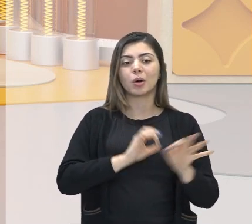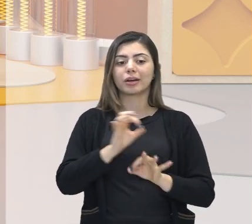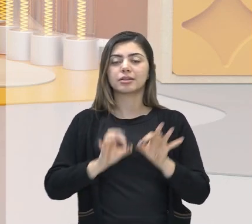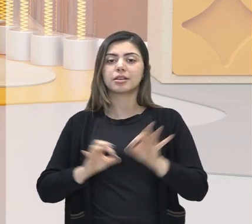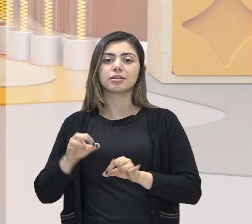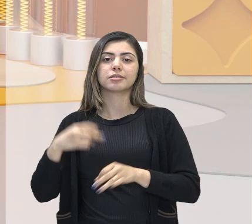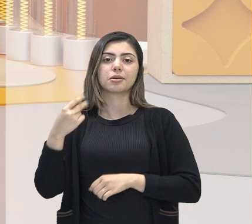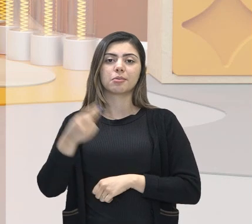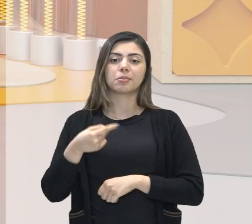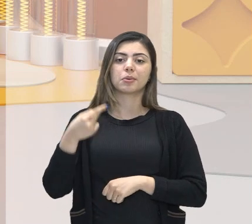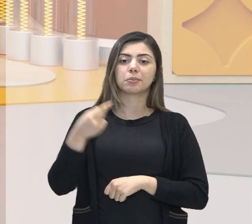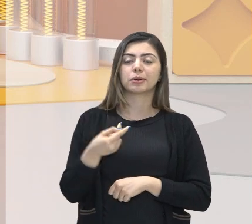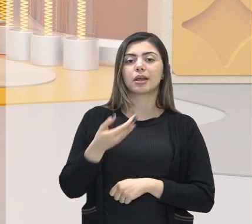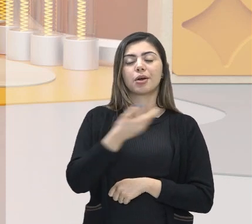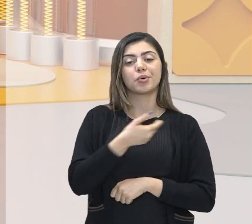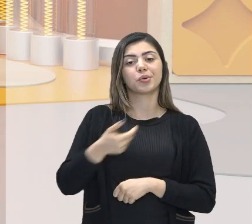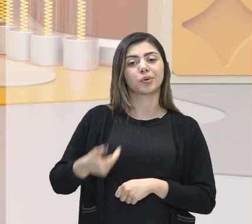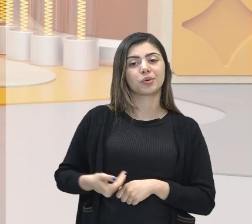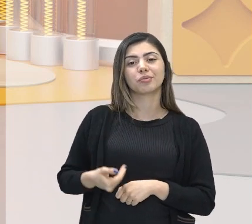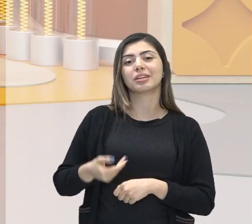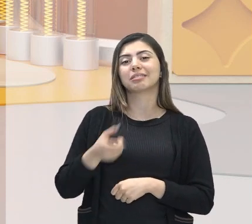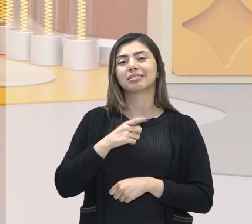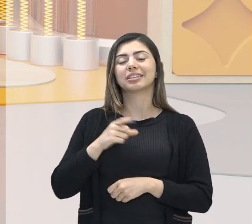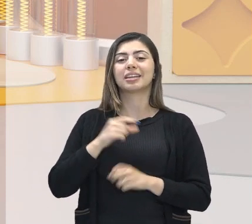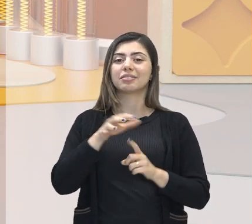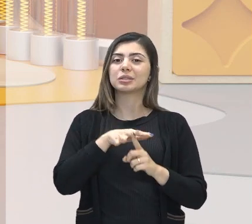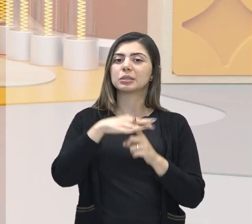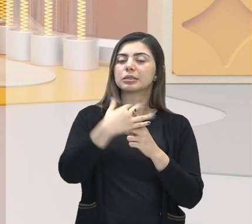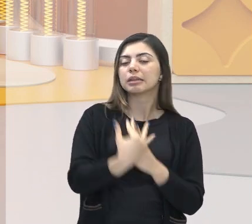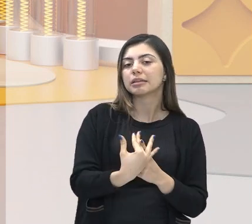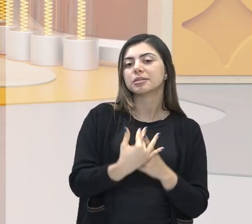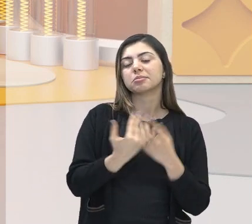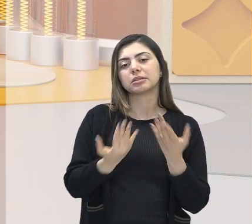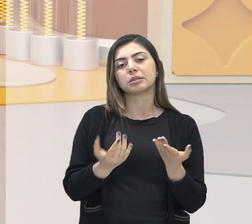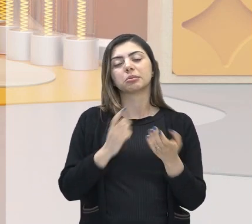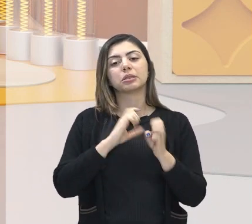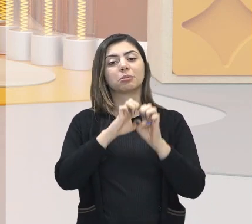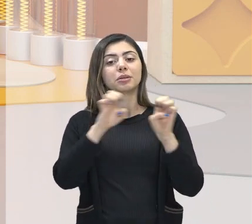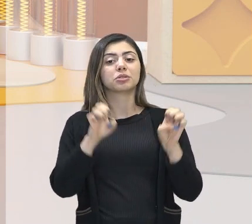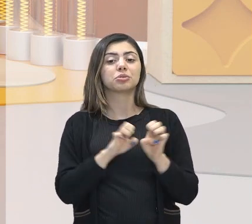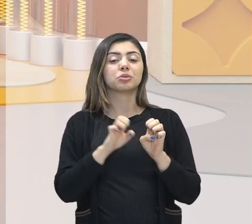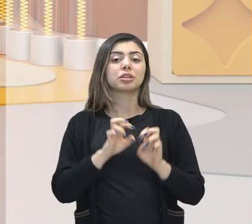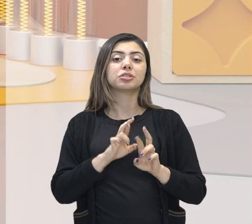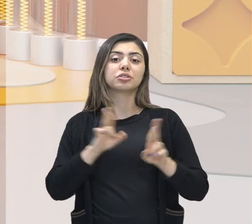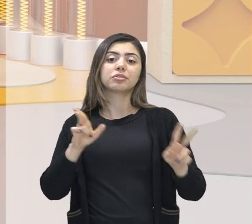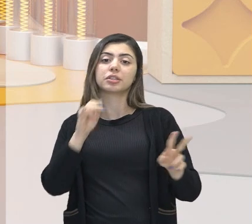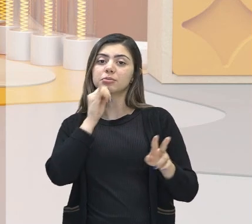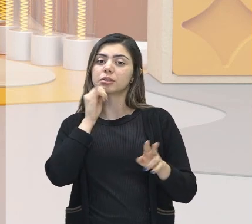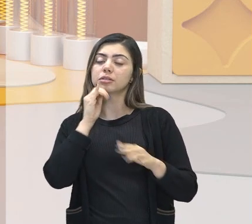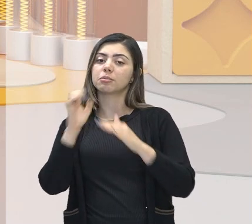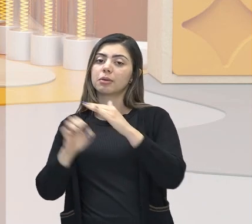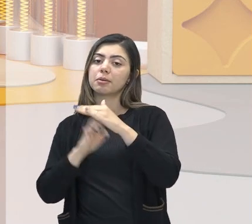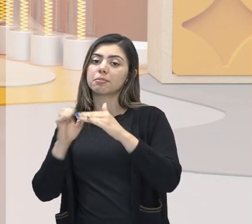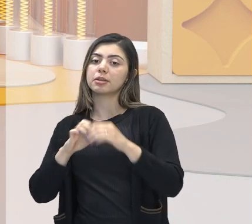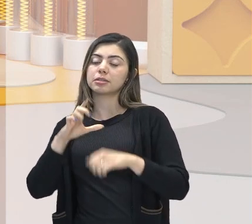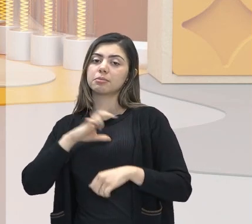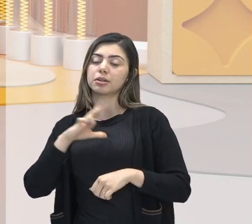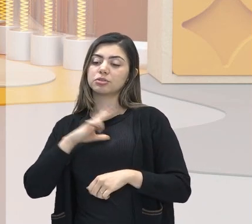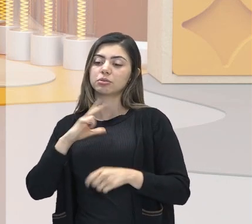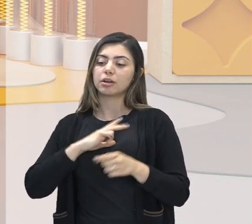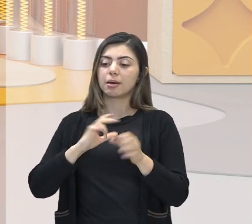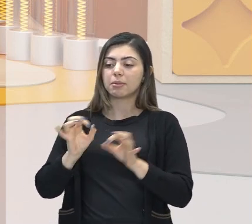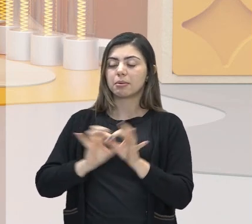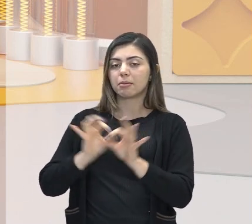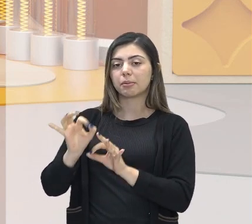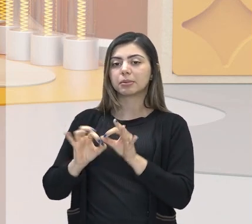movimento popular, tem todo o governo socialista lá, tem que precisar toda uma estrutura que é diferente, por exemplo, de uma empresa privada produzindo, né?